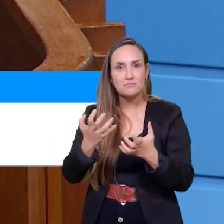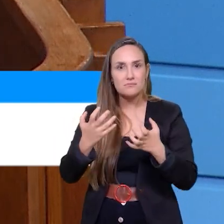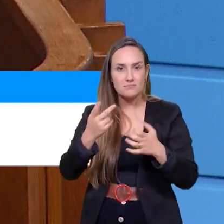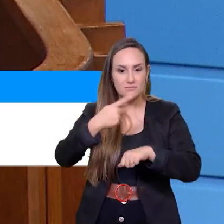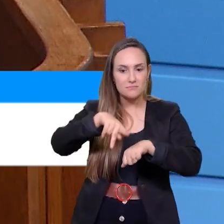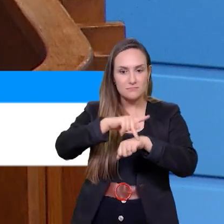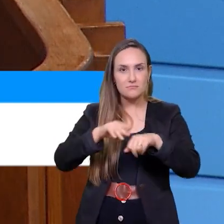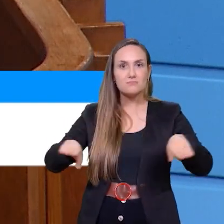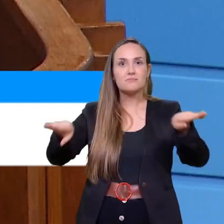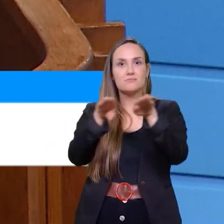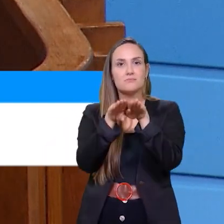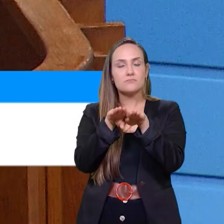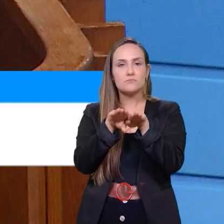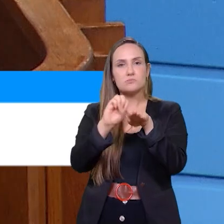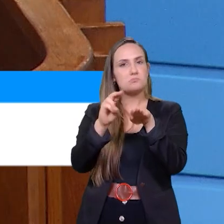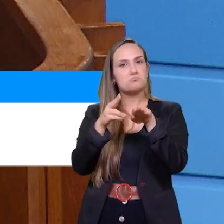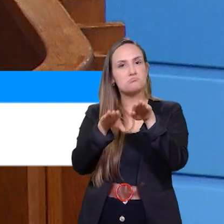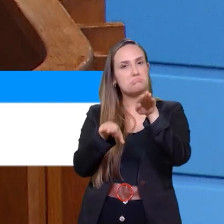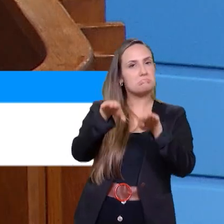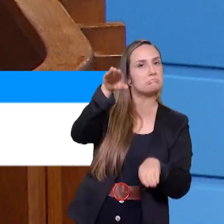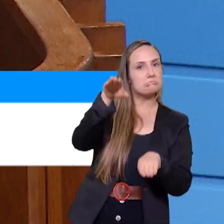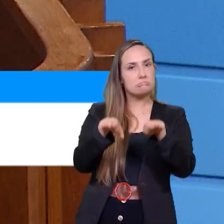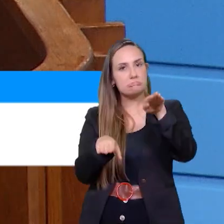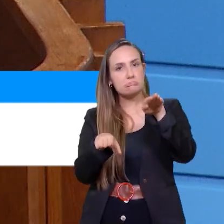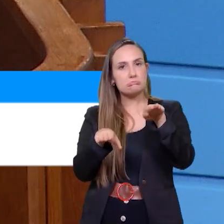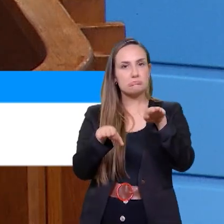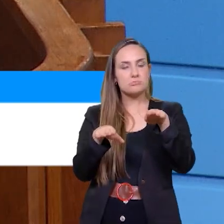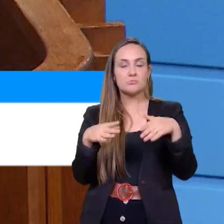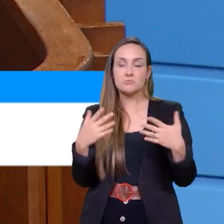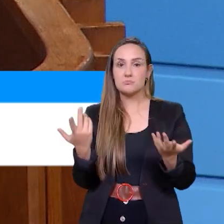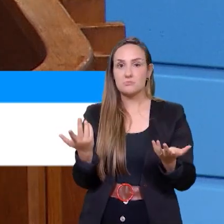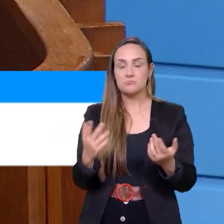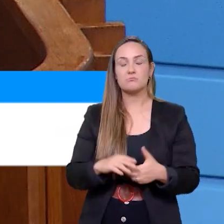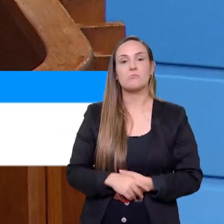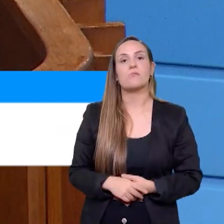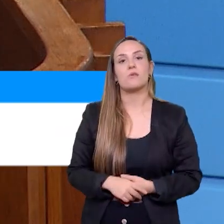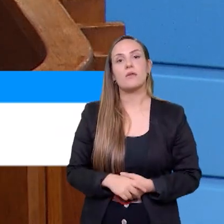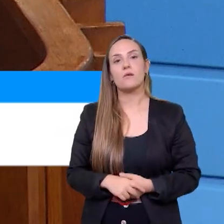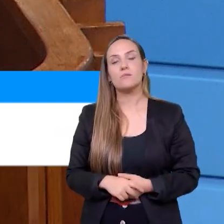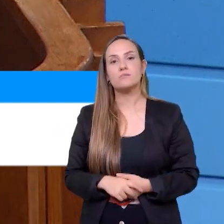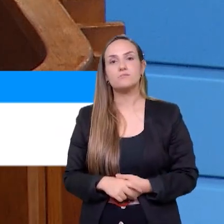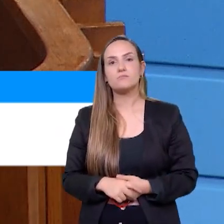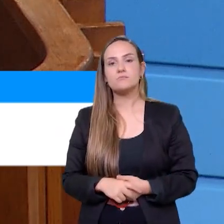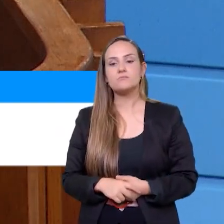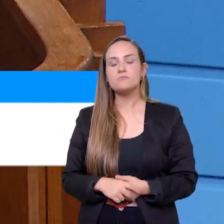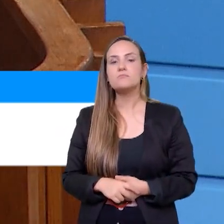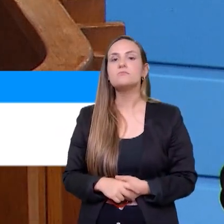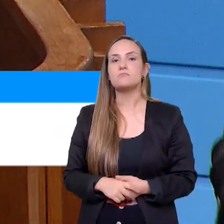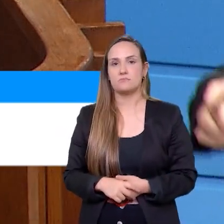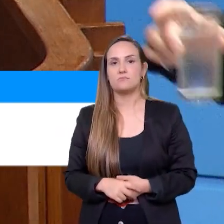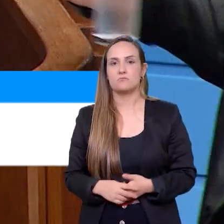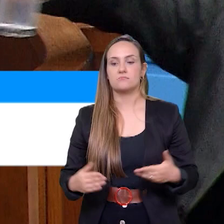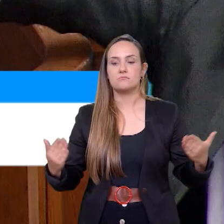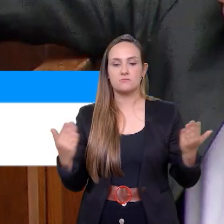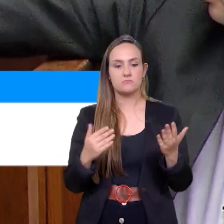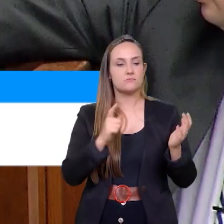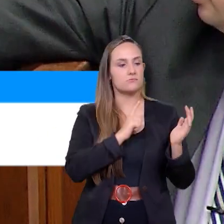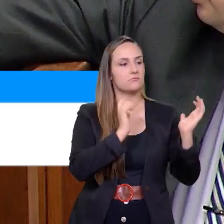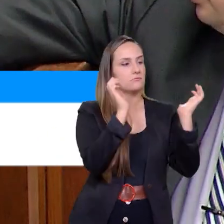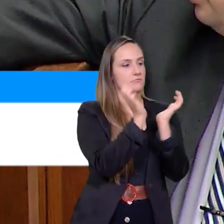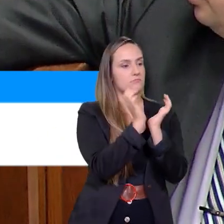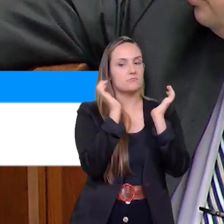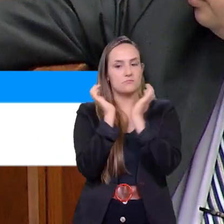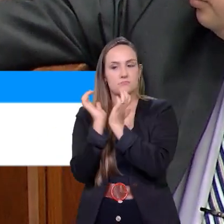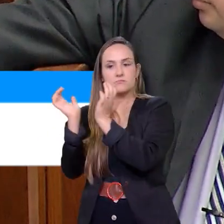queremos. Se nós queremos um país mais igual, ou se nós queremos um país mais desigual, entre